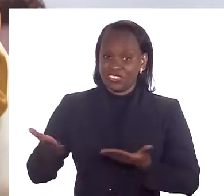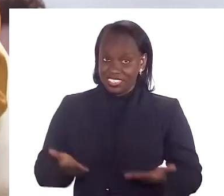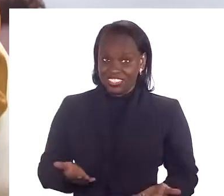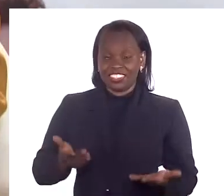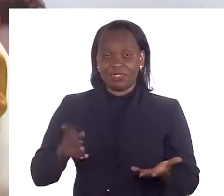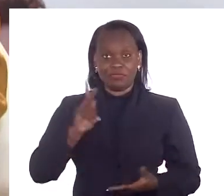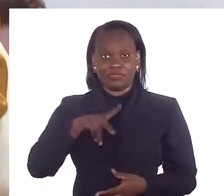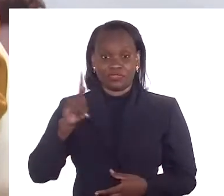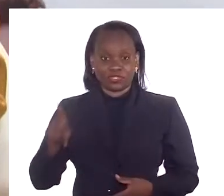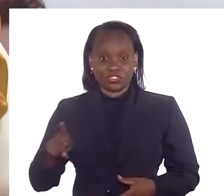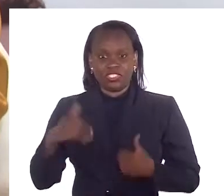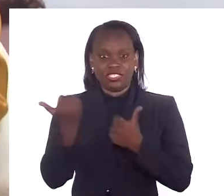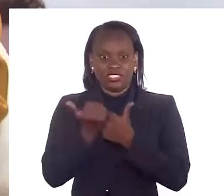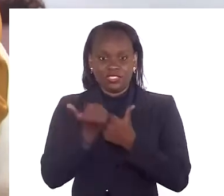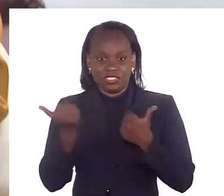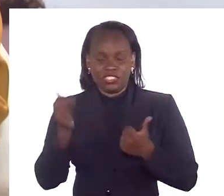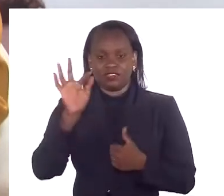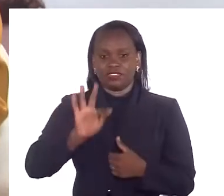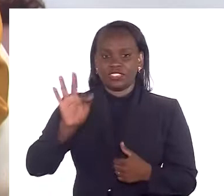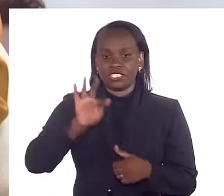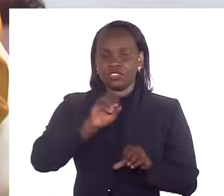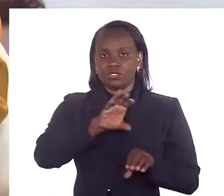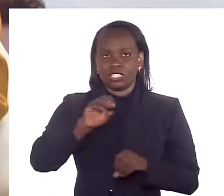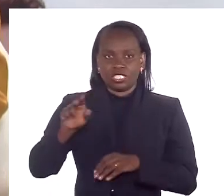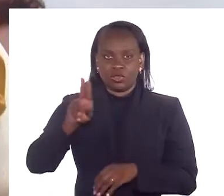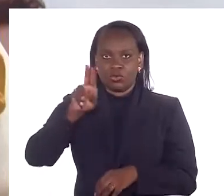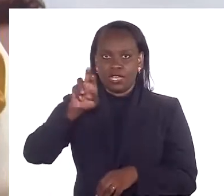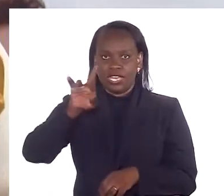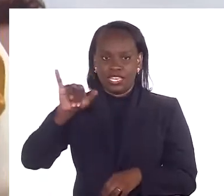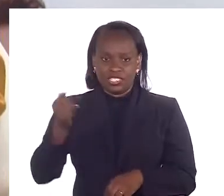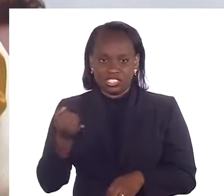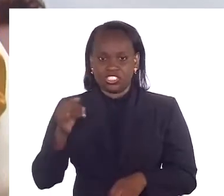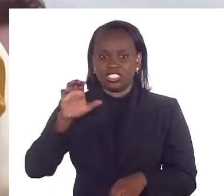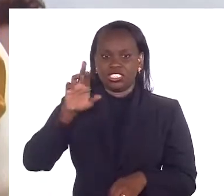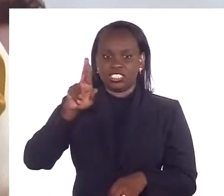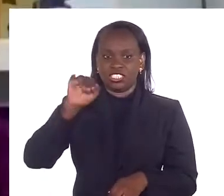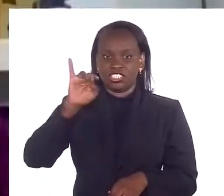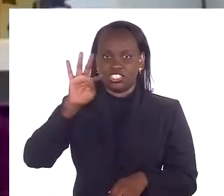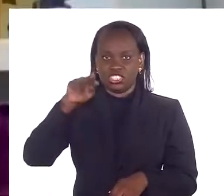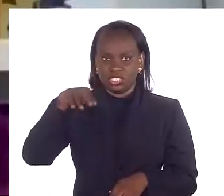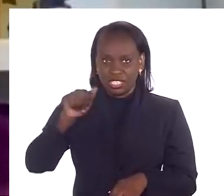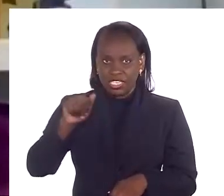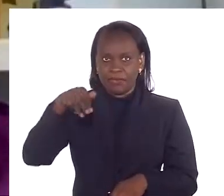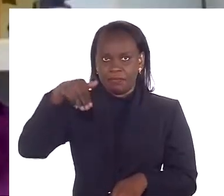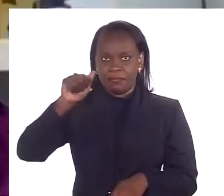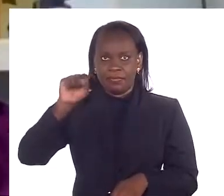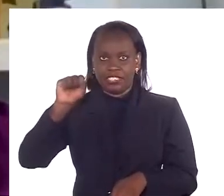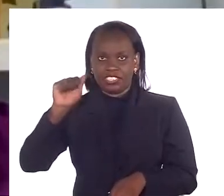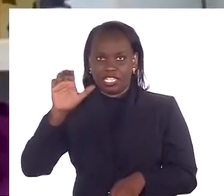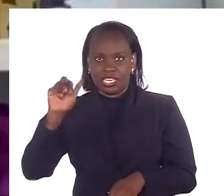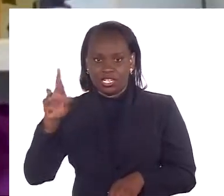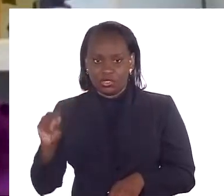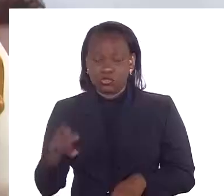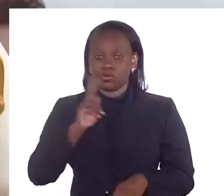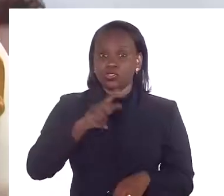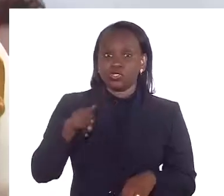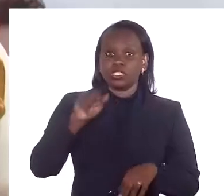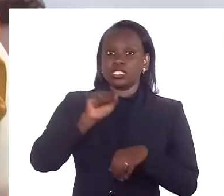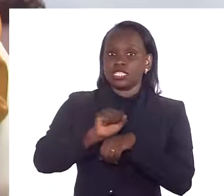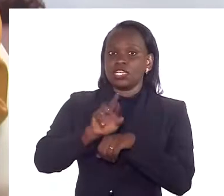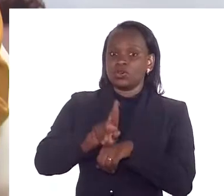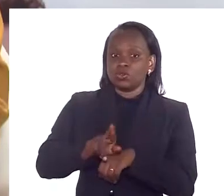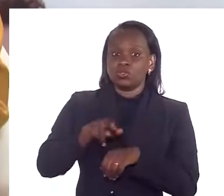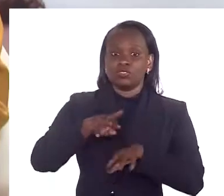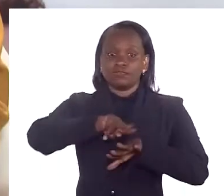Minhas convidadas são a professora adjunta da Faculdade de Educação da UERJ, Cristina Mascaro, e a professora de Sala de